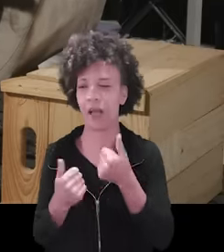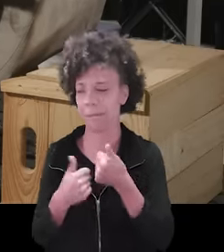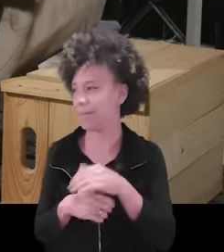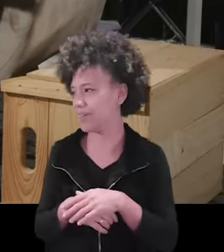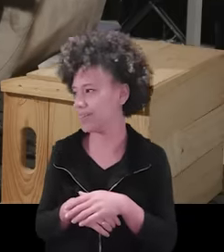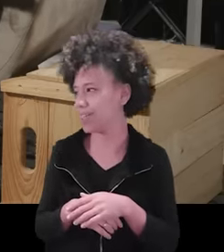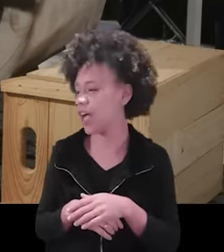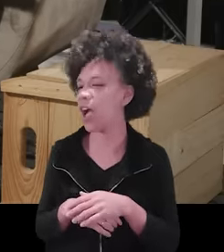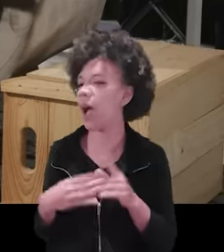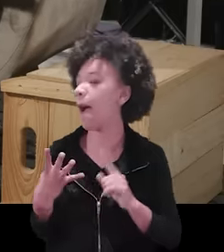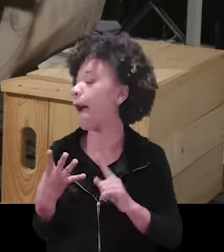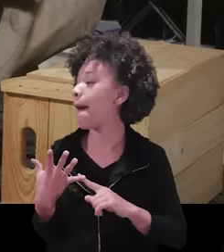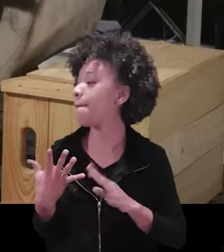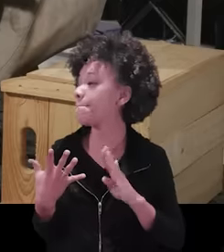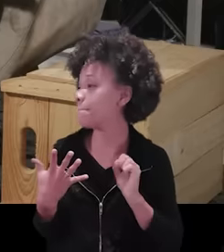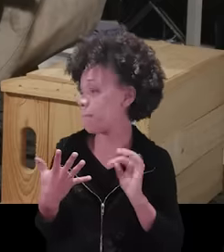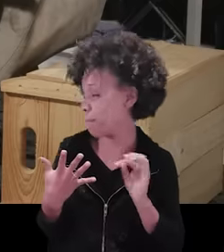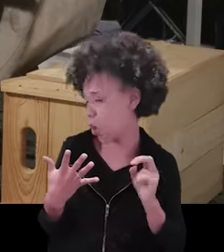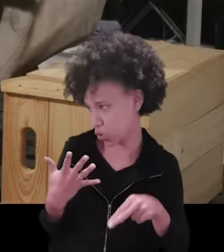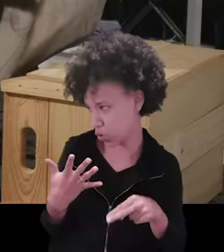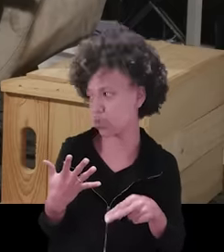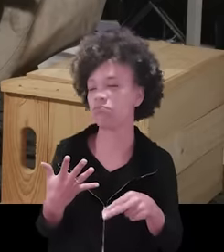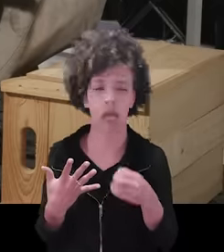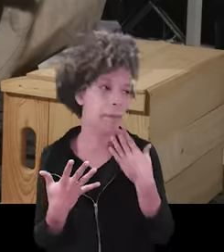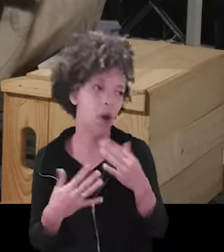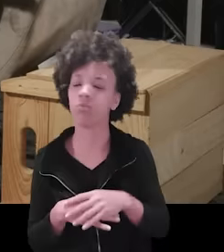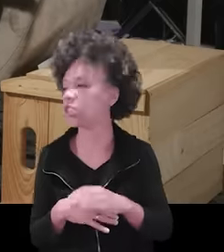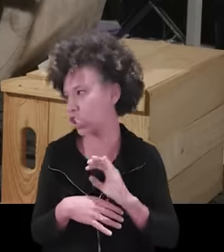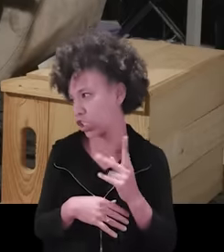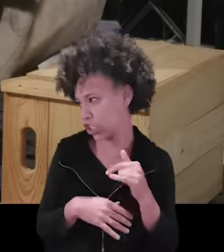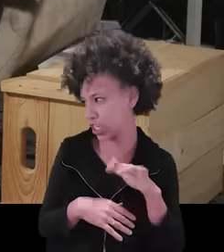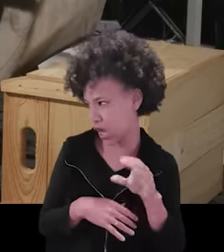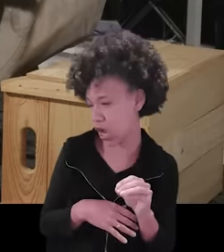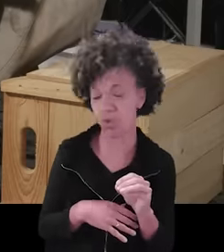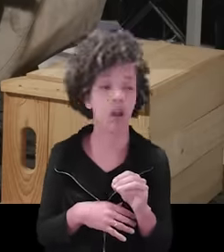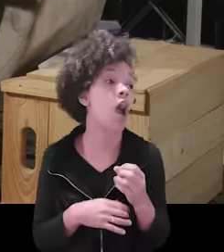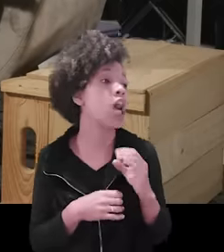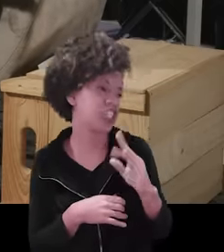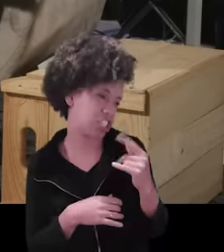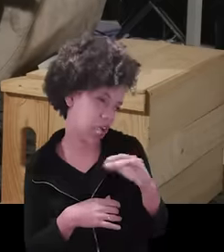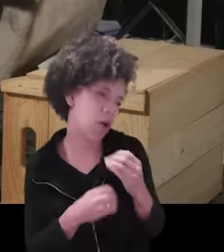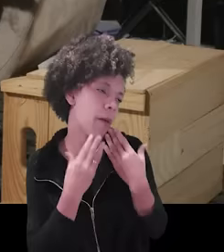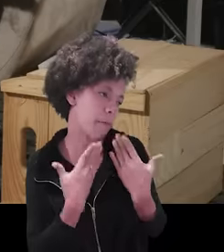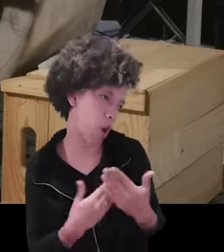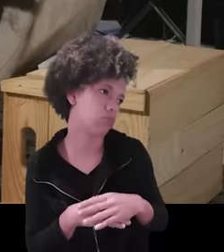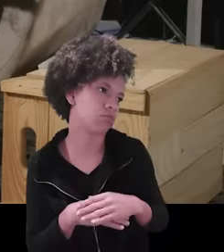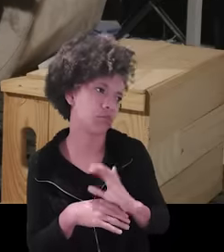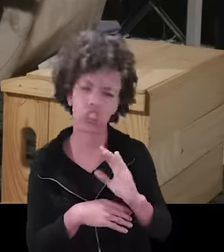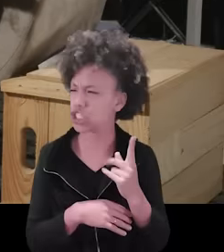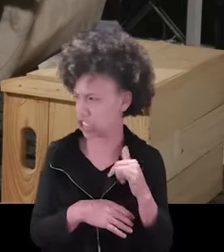boa gostam e gostam gostam em água é muito bom